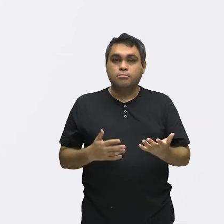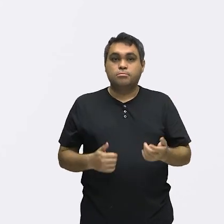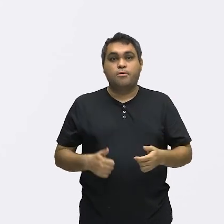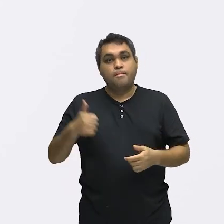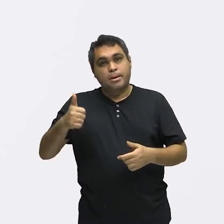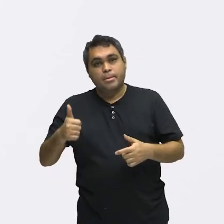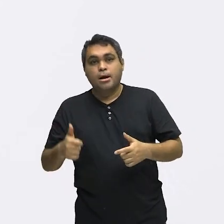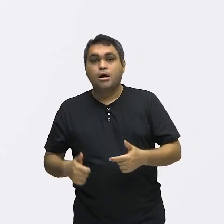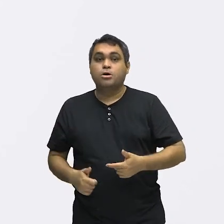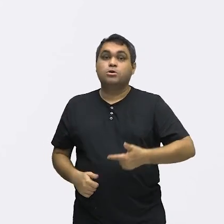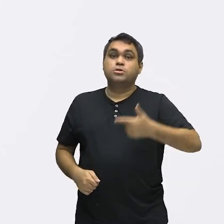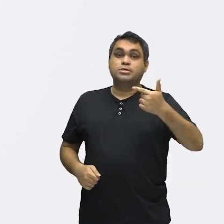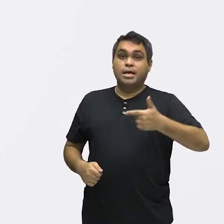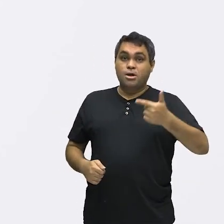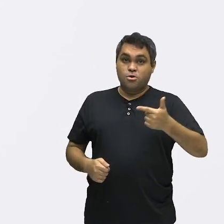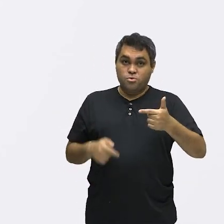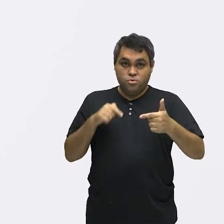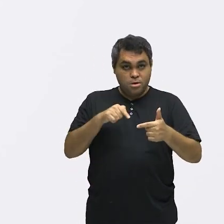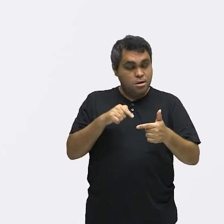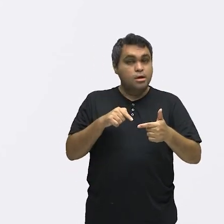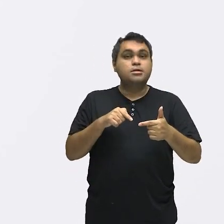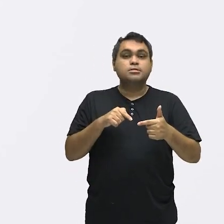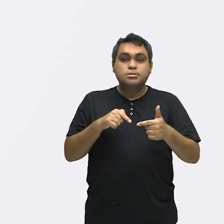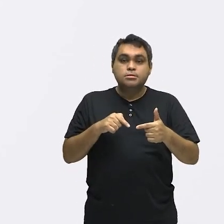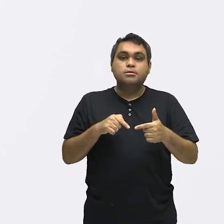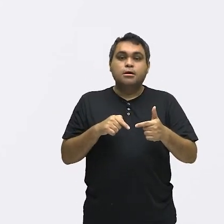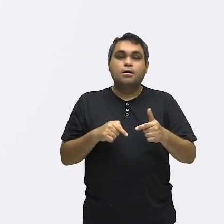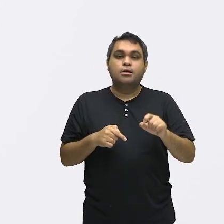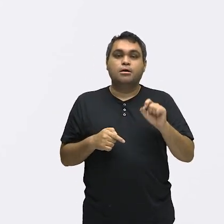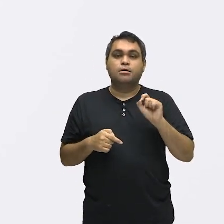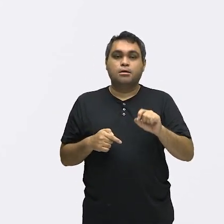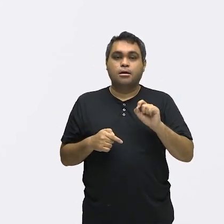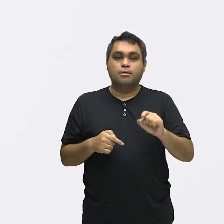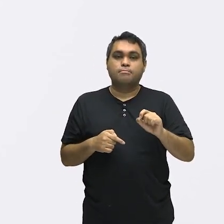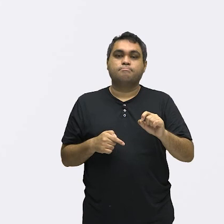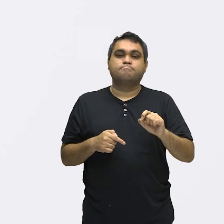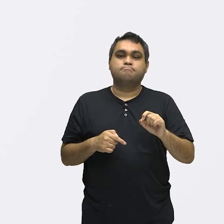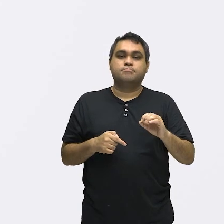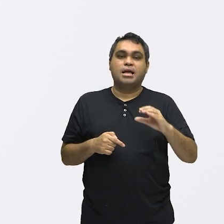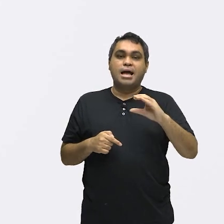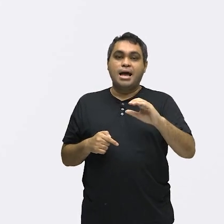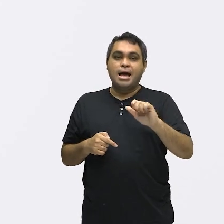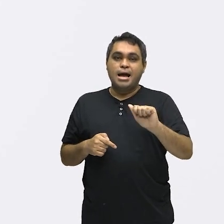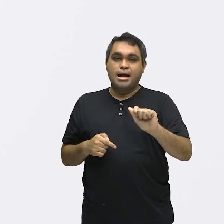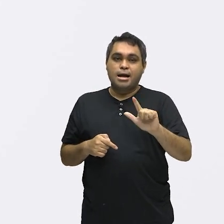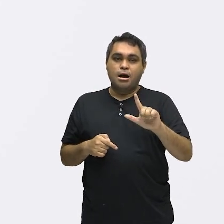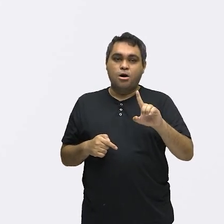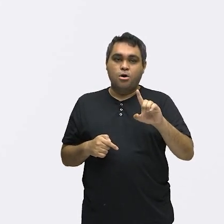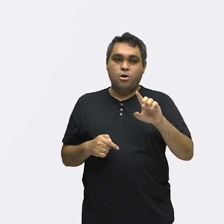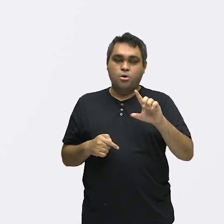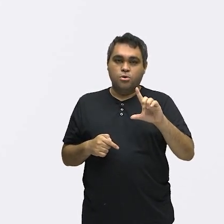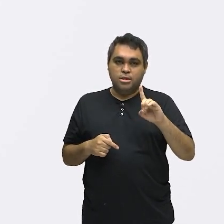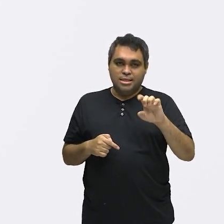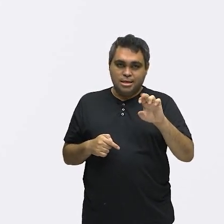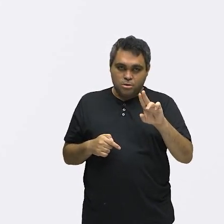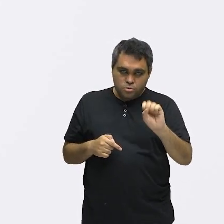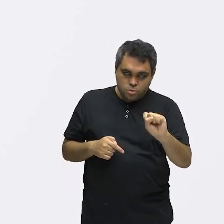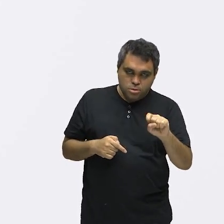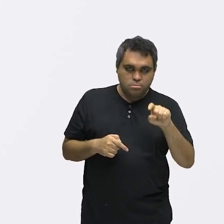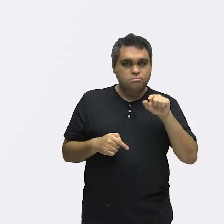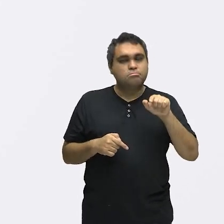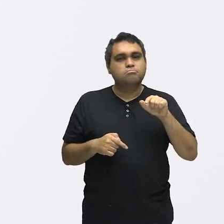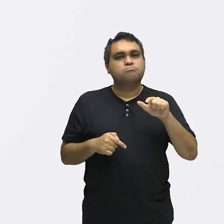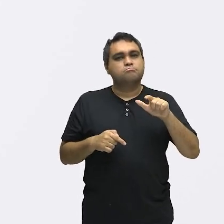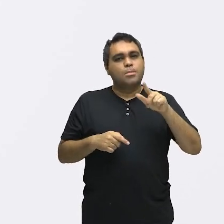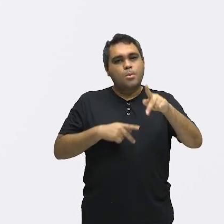eu contei para vocês, né? Que eles, depois dos amoritas, vão ser os povos que vão se estabelecer ali naquela região